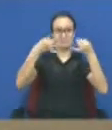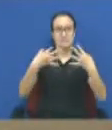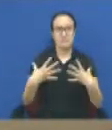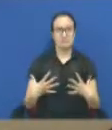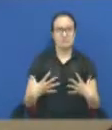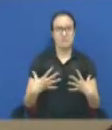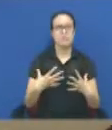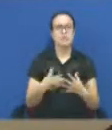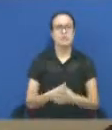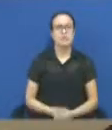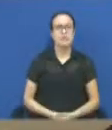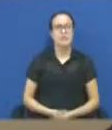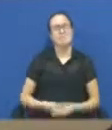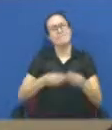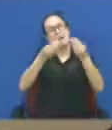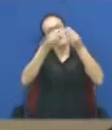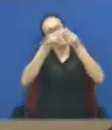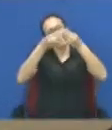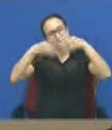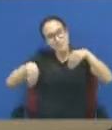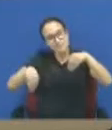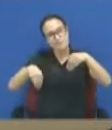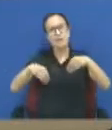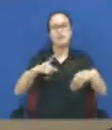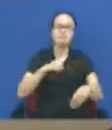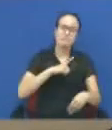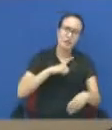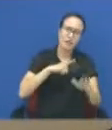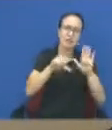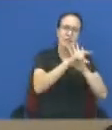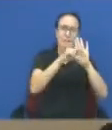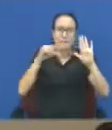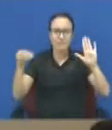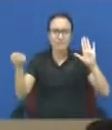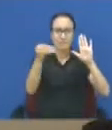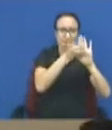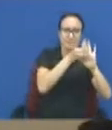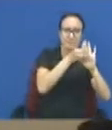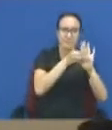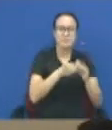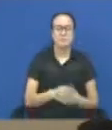providências, foi prejudicado por apresentação de emenda.